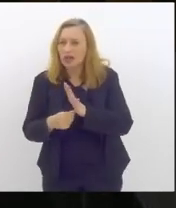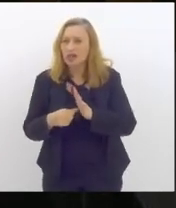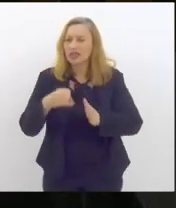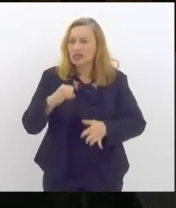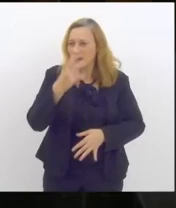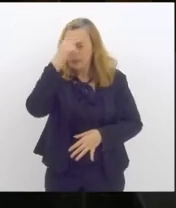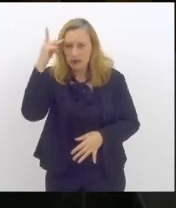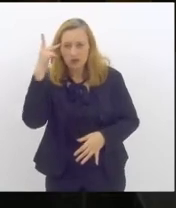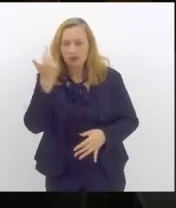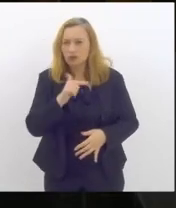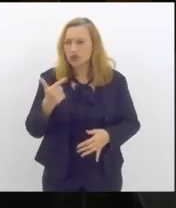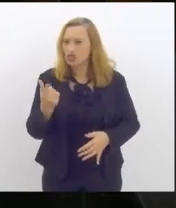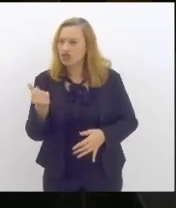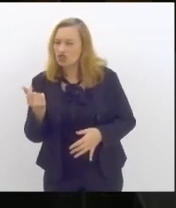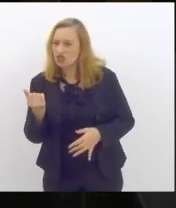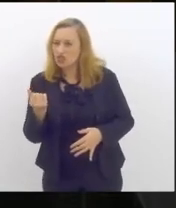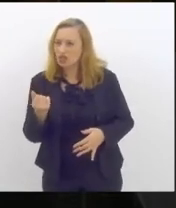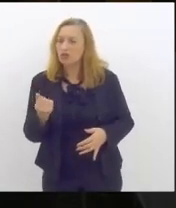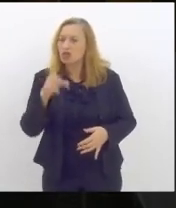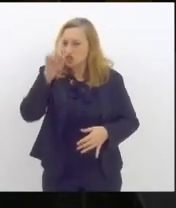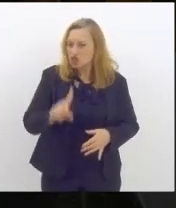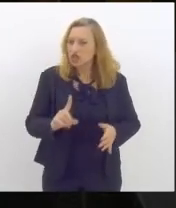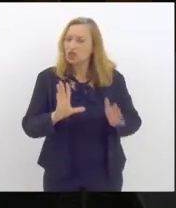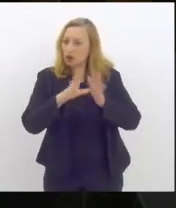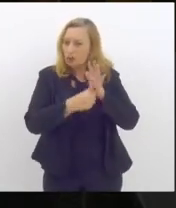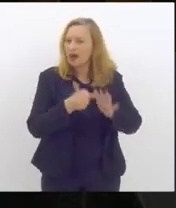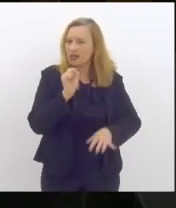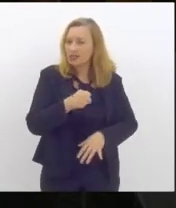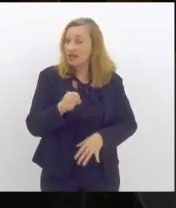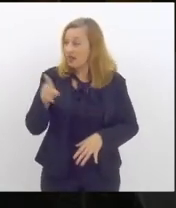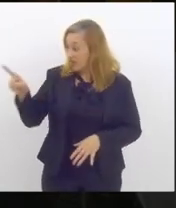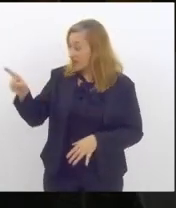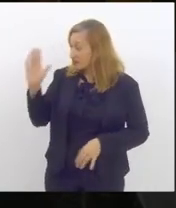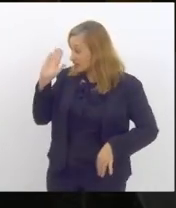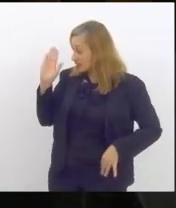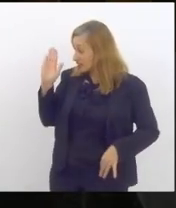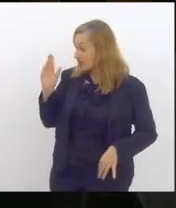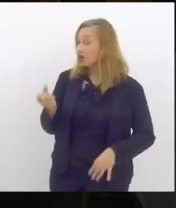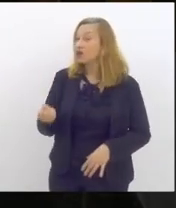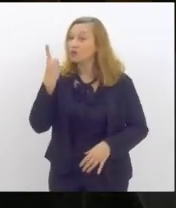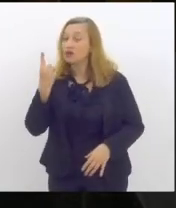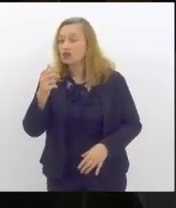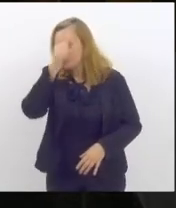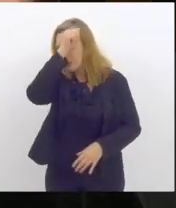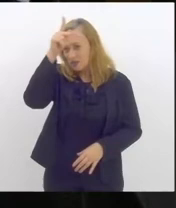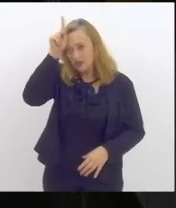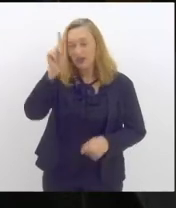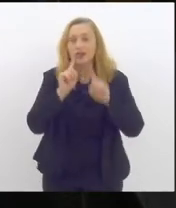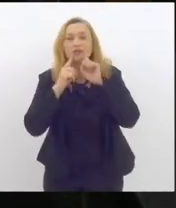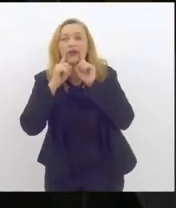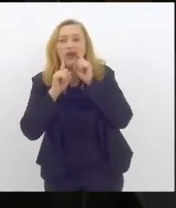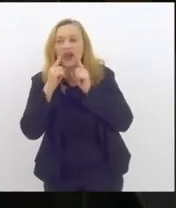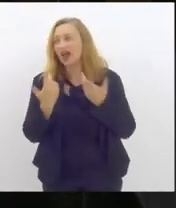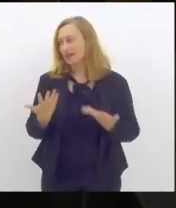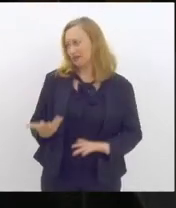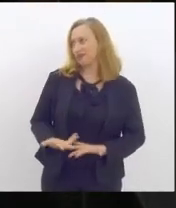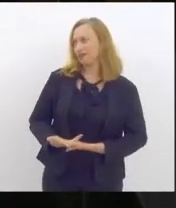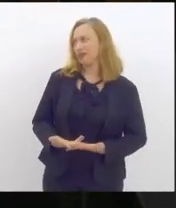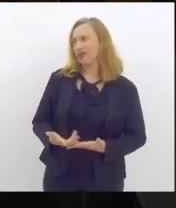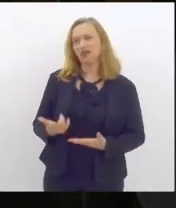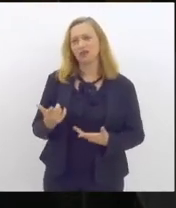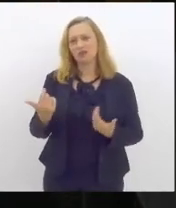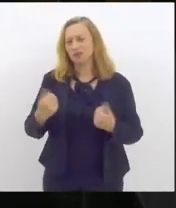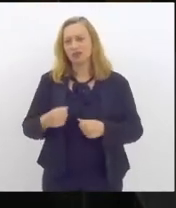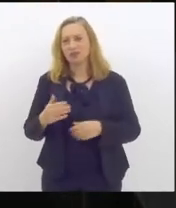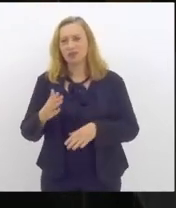tinha o bem ela tem o direito de roubar Essa foi a candidata desse ex-prefeito de voz fina de Maricá tu podemos ir profissões e muito